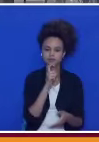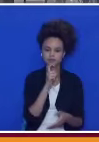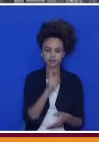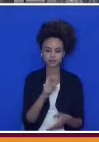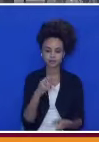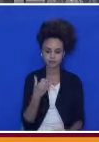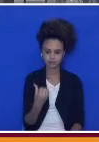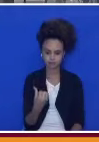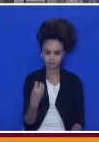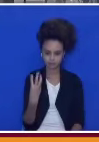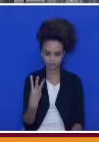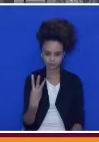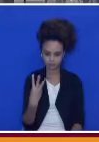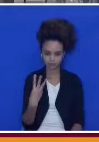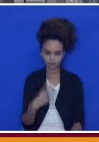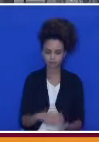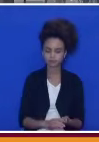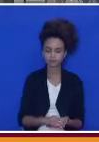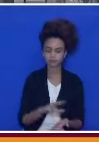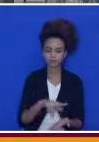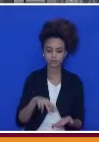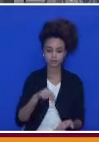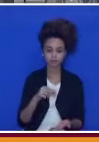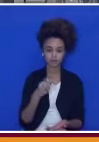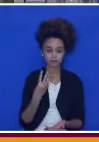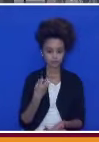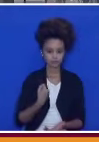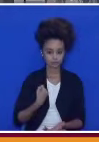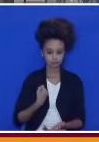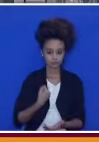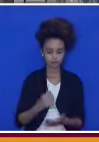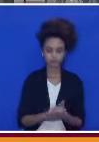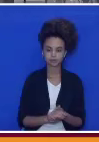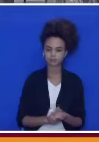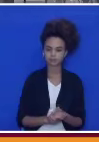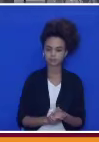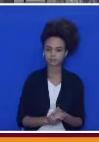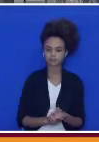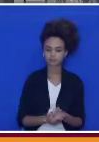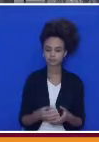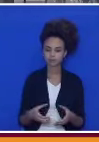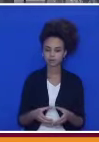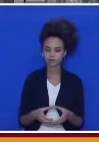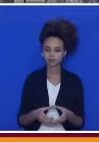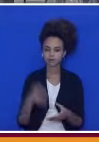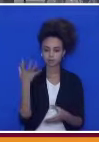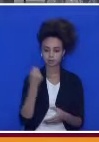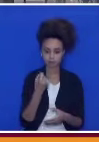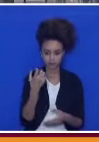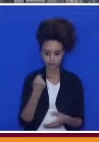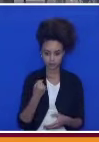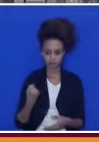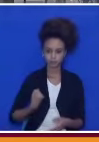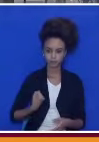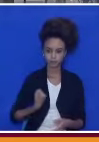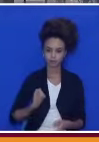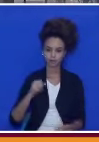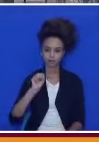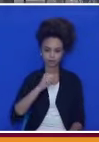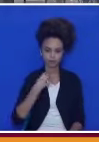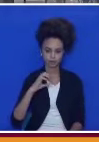Verde 63. Foram sorteados 3 números. Bola branca número 80.